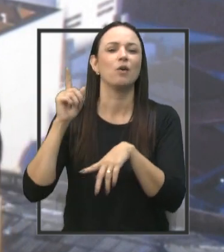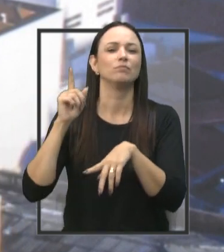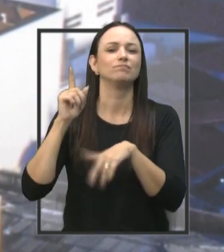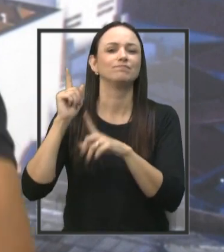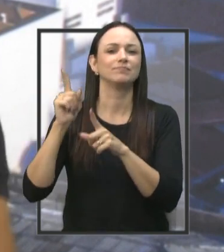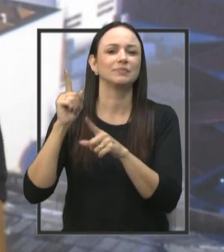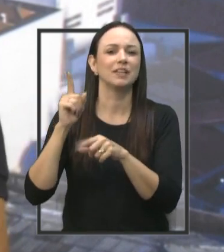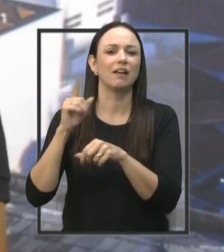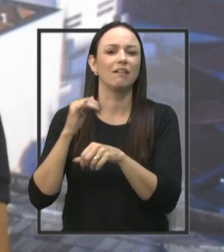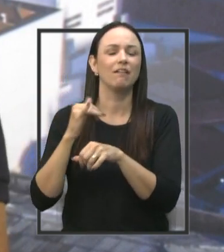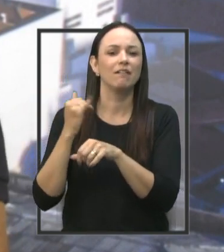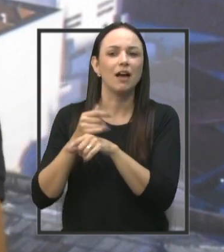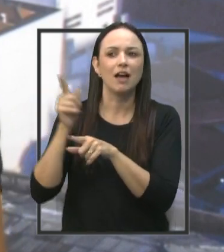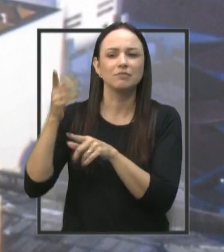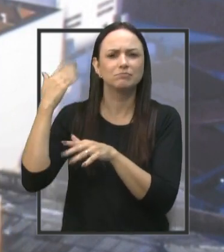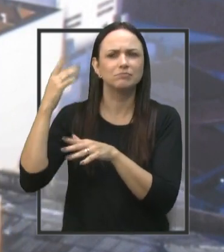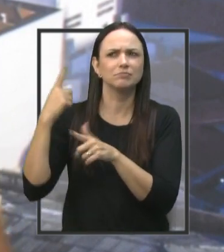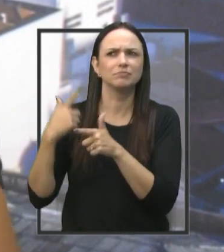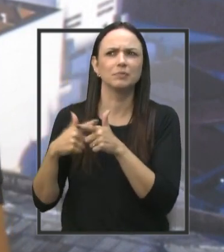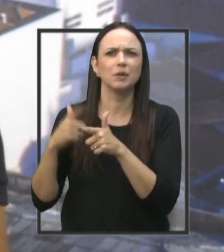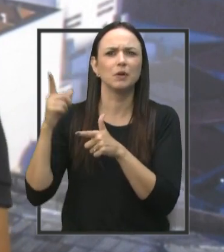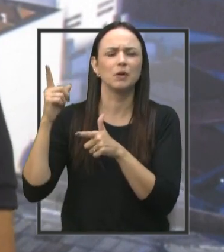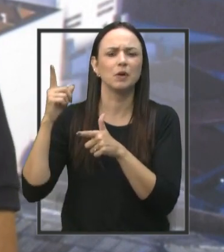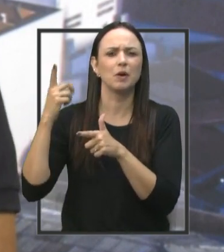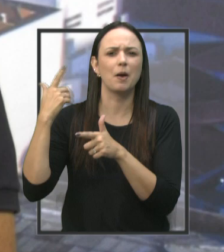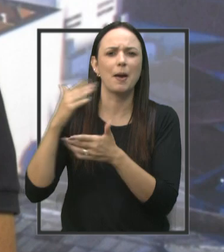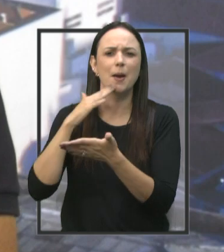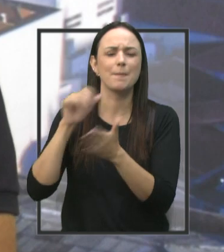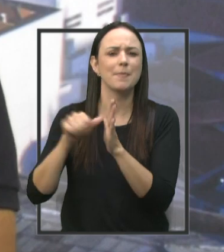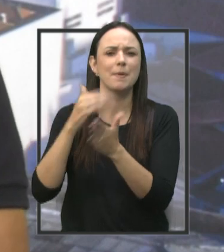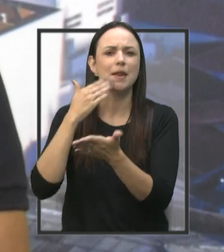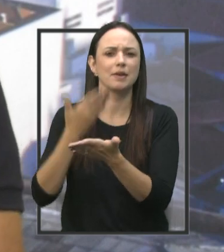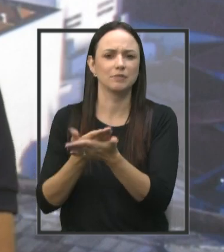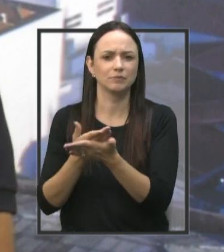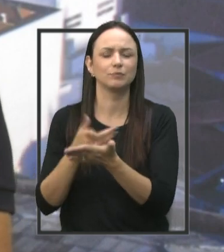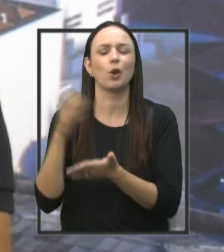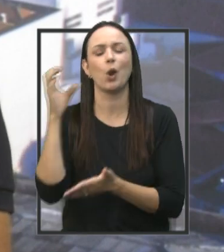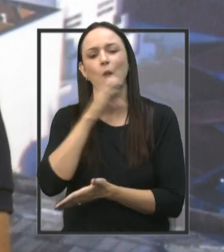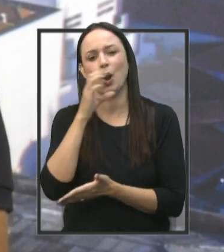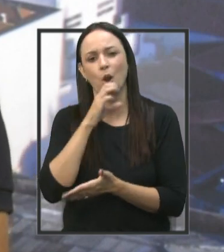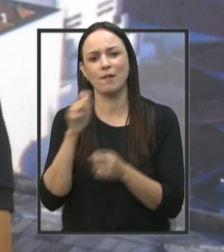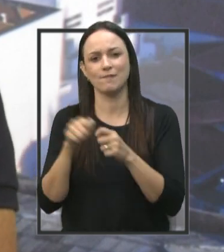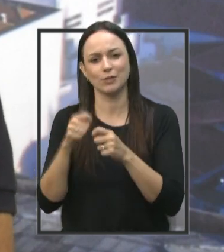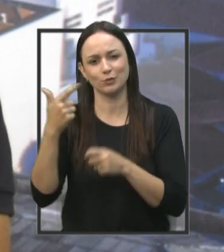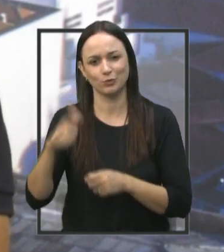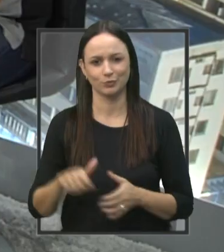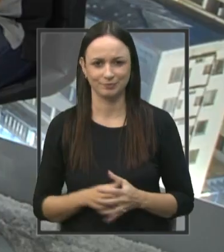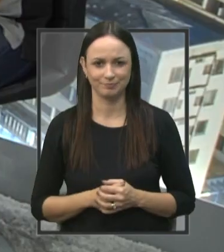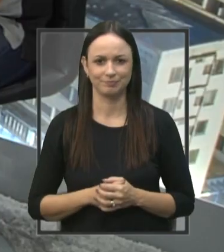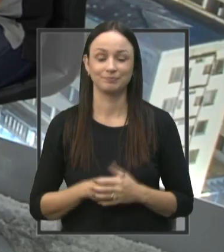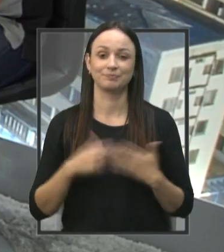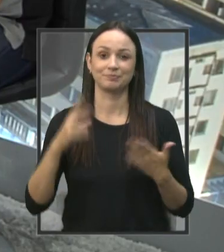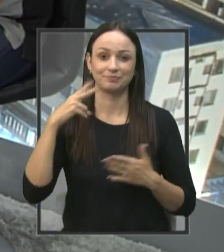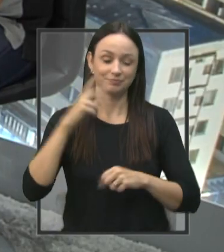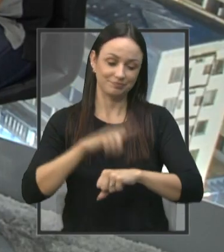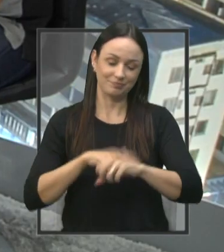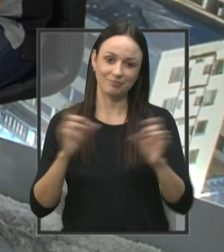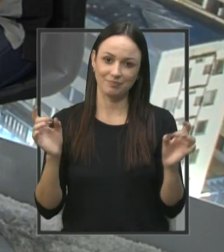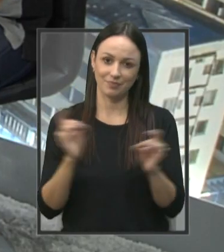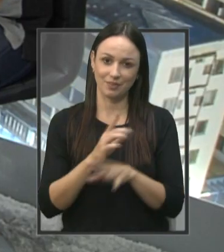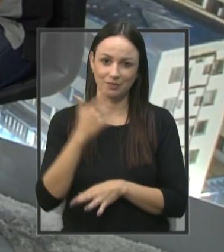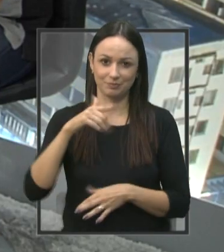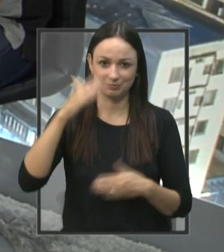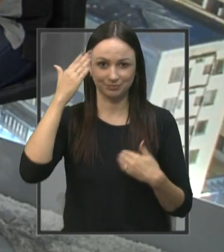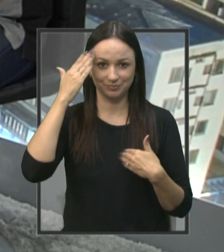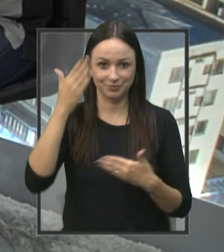comprometida, que logo ela seja, foi um dos primeiros requerimentos que nós fizemos, que logo ela seja refeita. Bom, vereador, tempo esgotado,